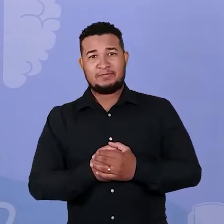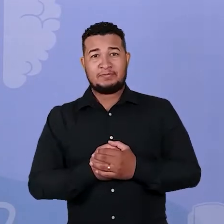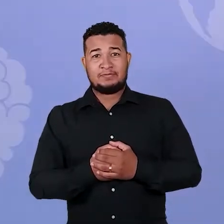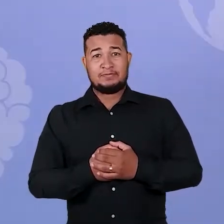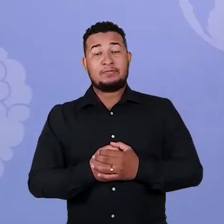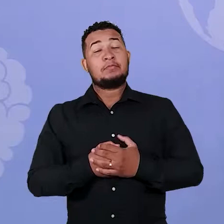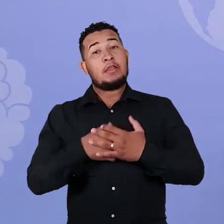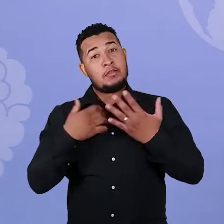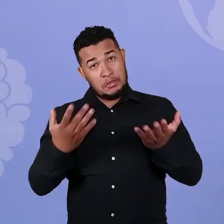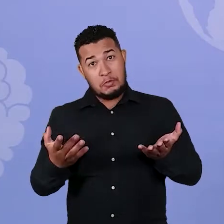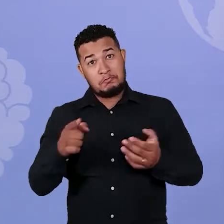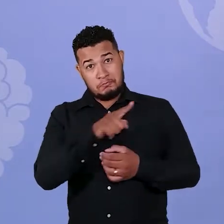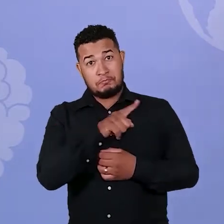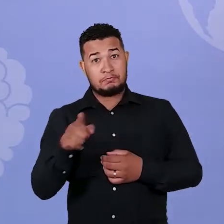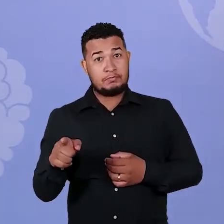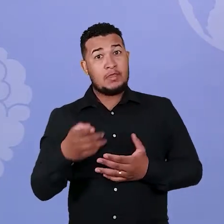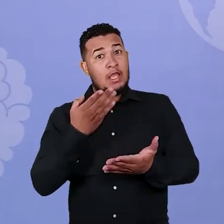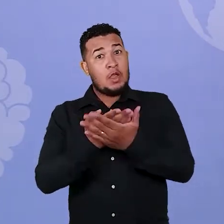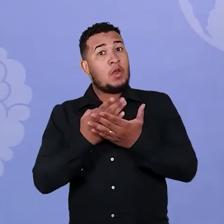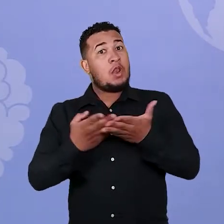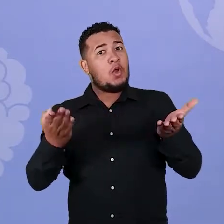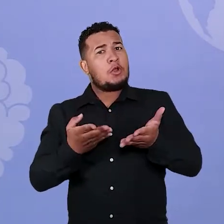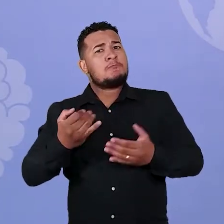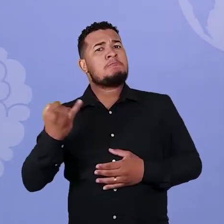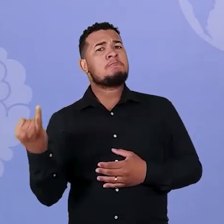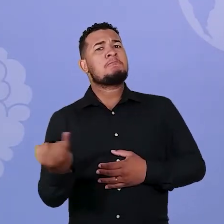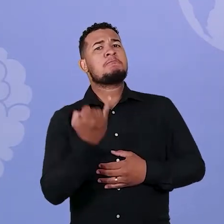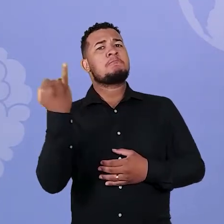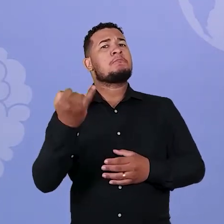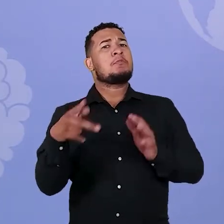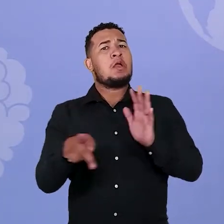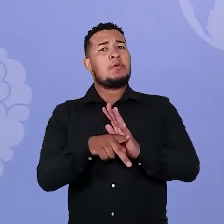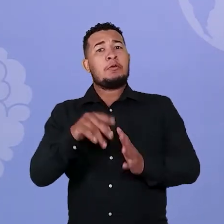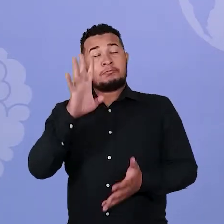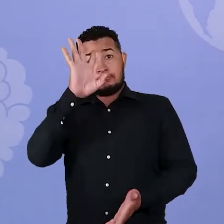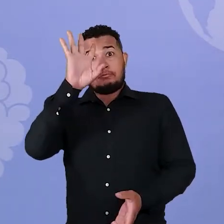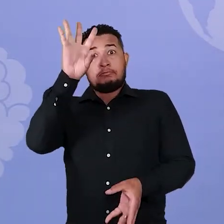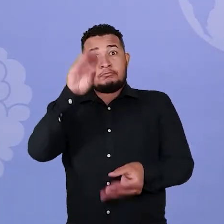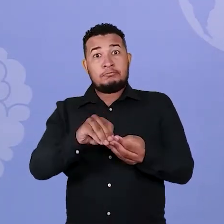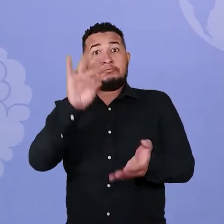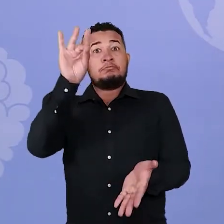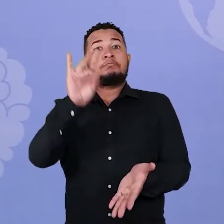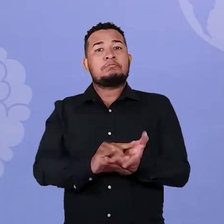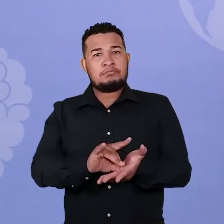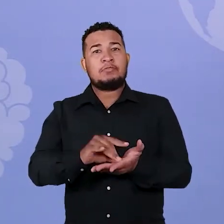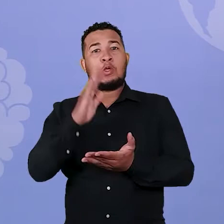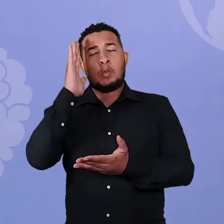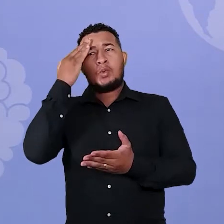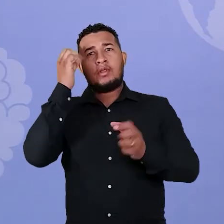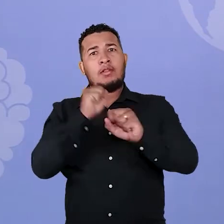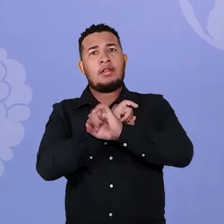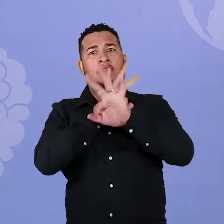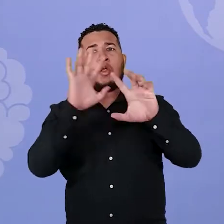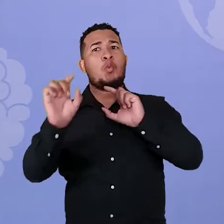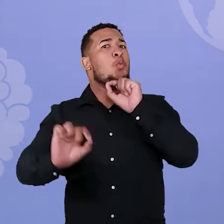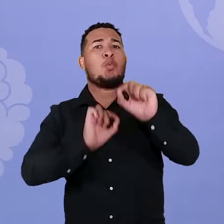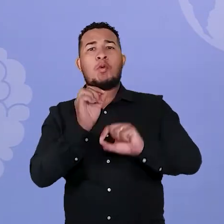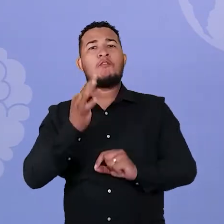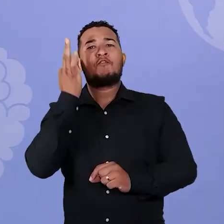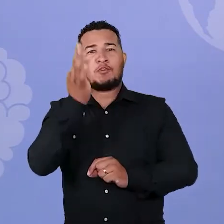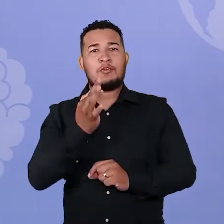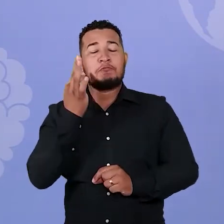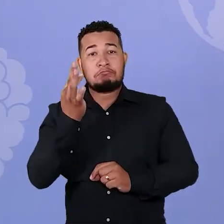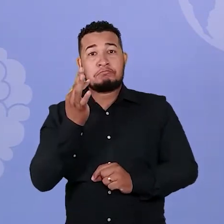filosofia. Pessoal, essa aula de hoje é muito importante para consolidar o nosso entendimento do que